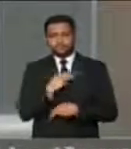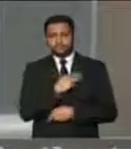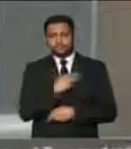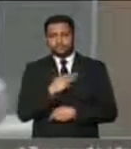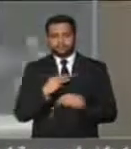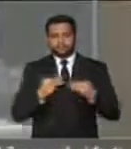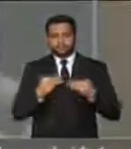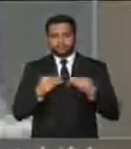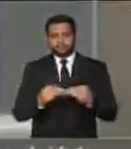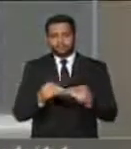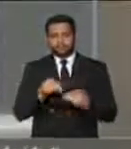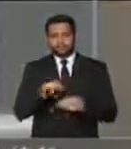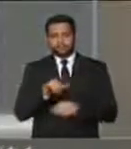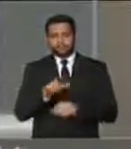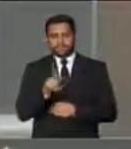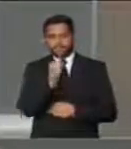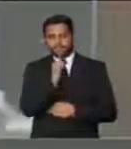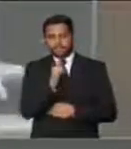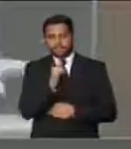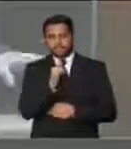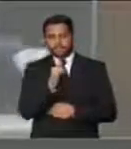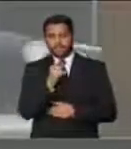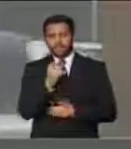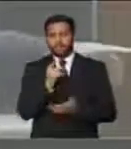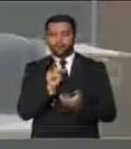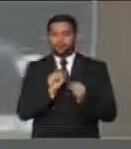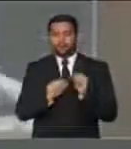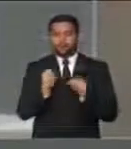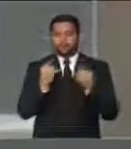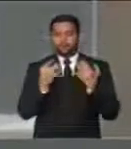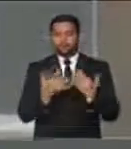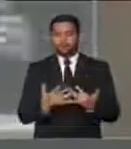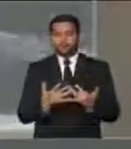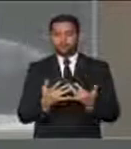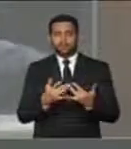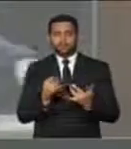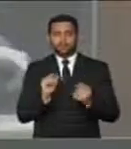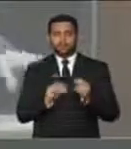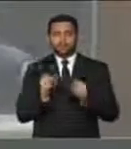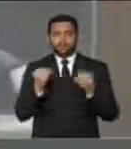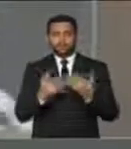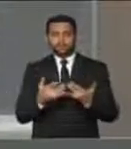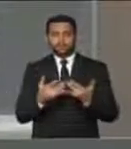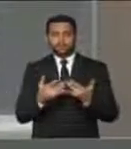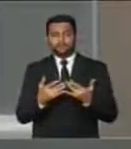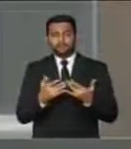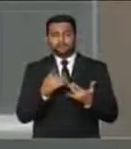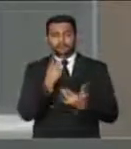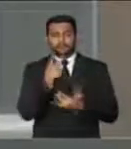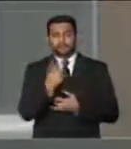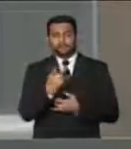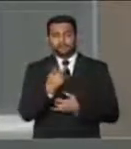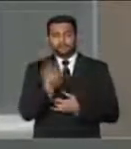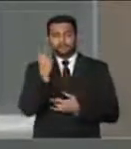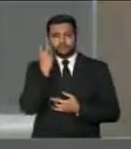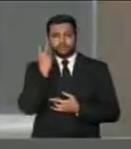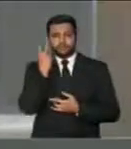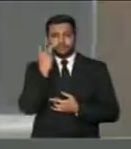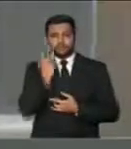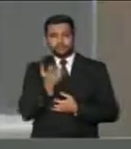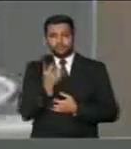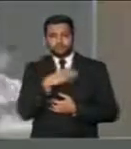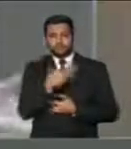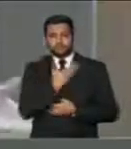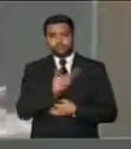Ministério das Minas e Energia, é o que justifica e é a explicação que dá em São Paulo